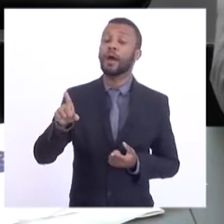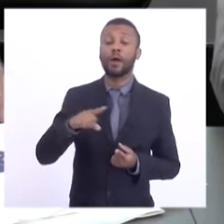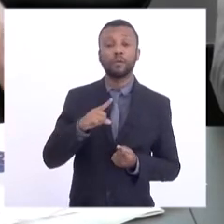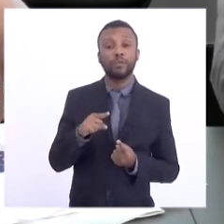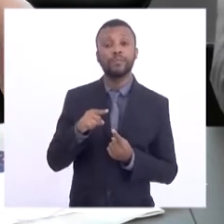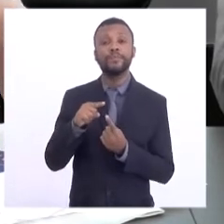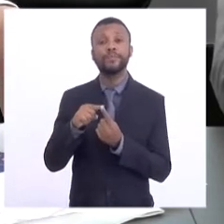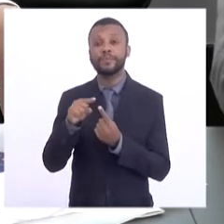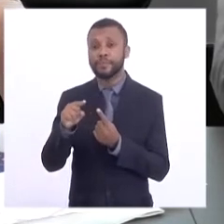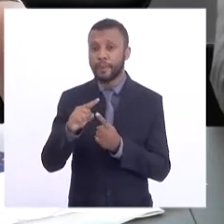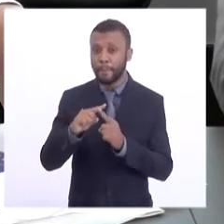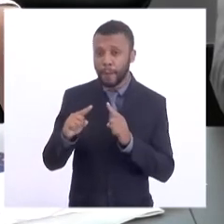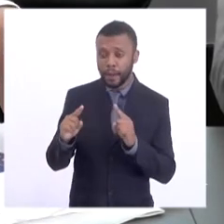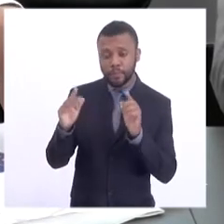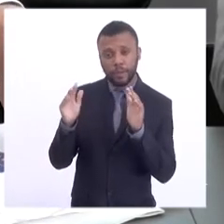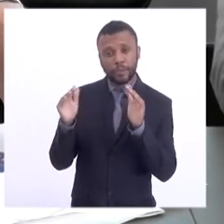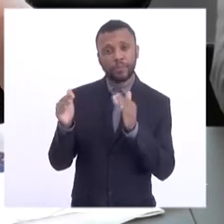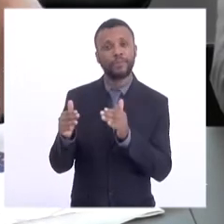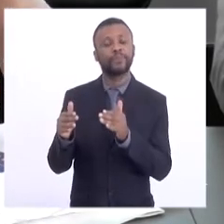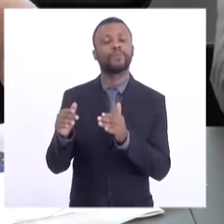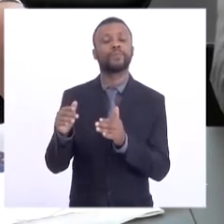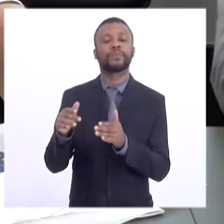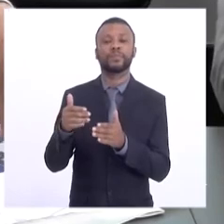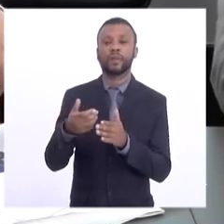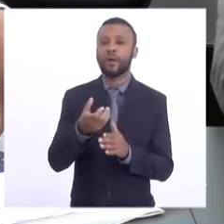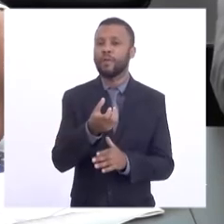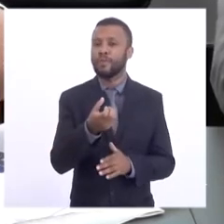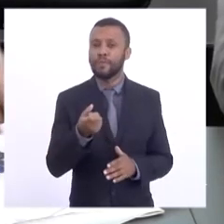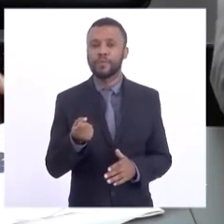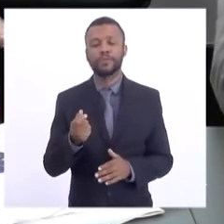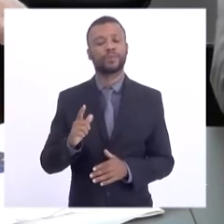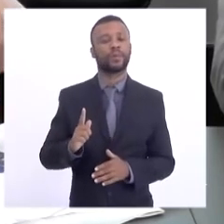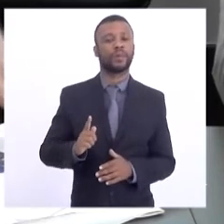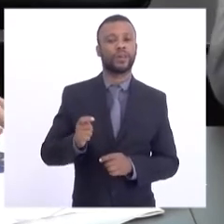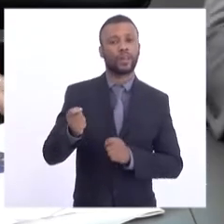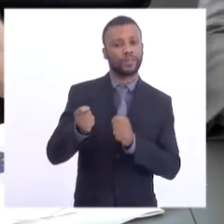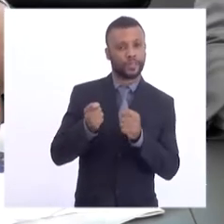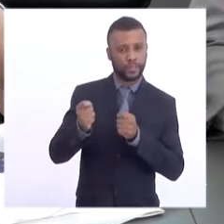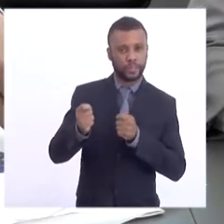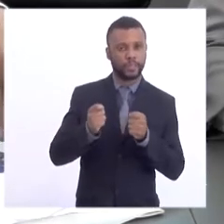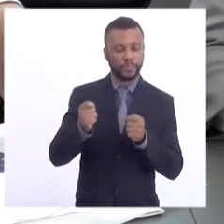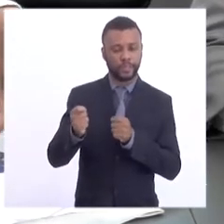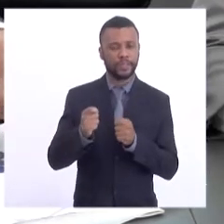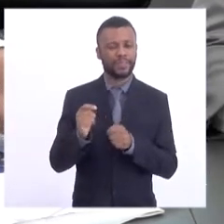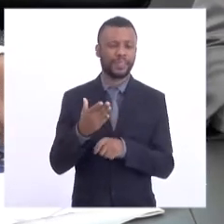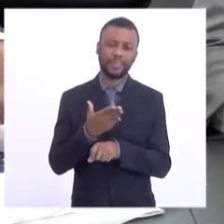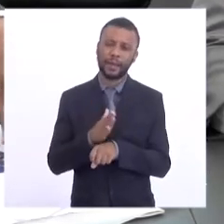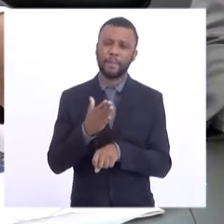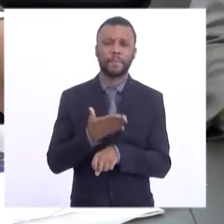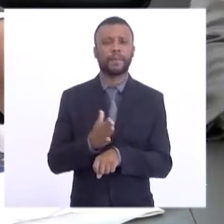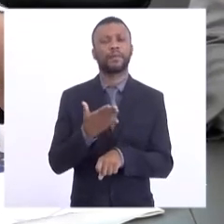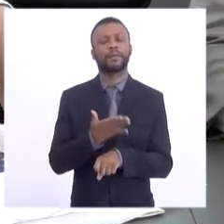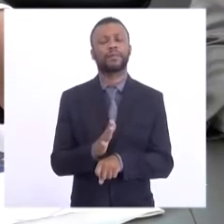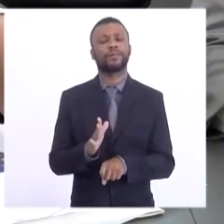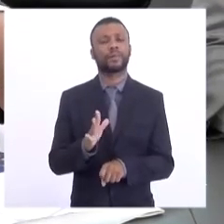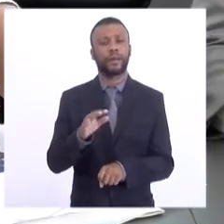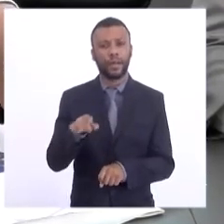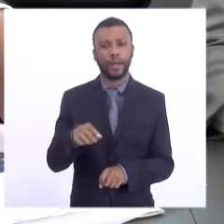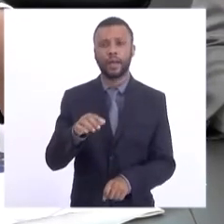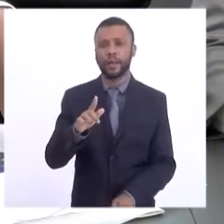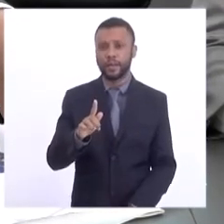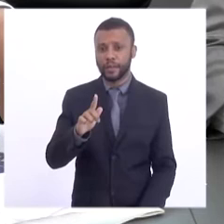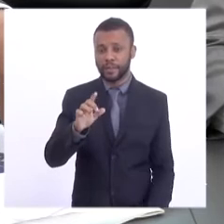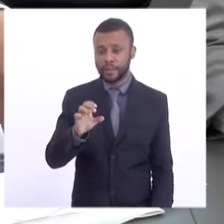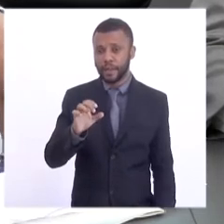rio mas para o ferro porque é um fundo que é gerenciado pelo Dr óbvio que na prática é a gerry e